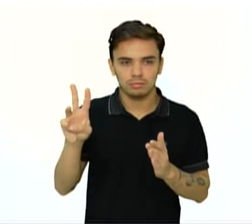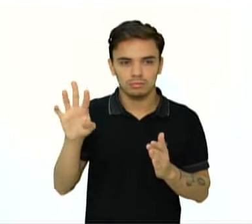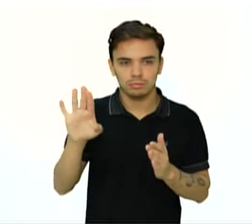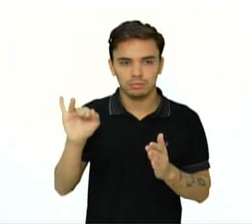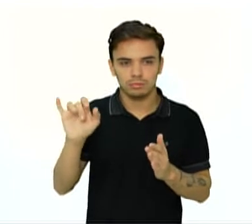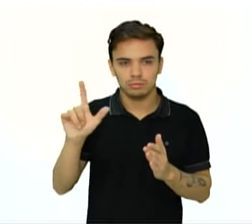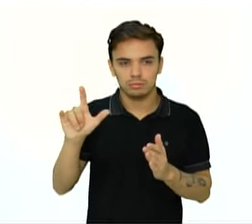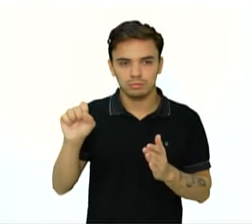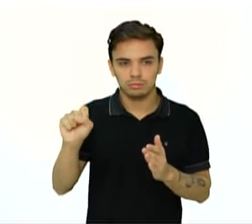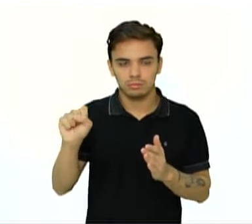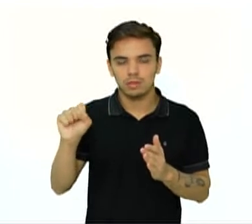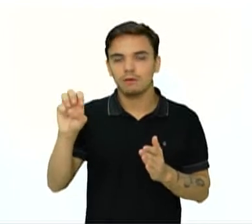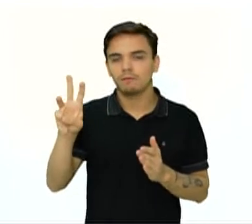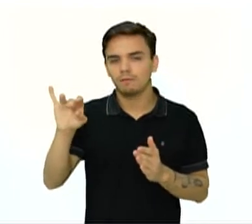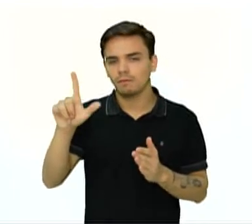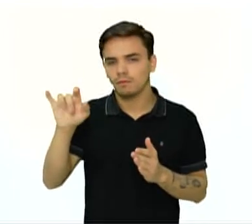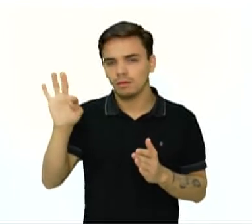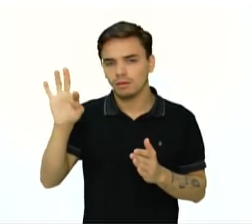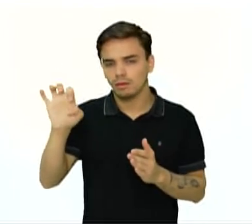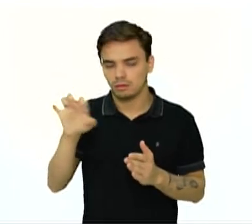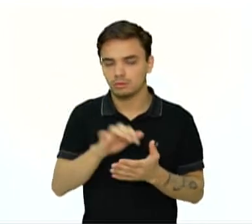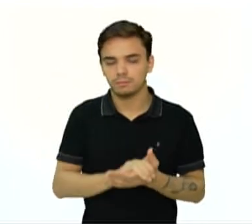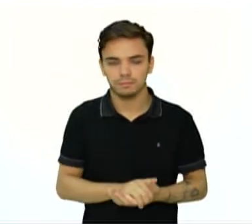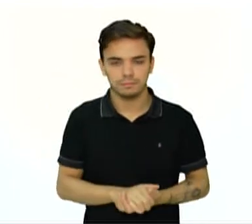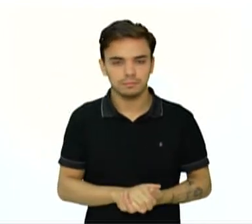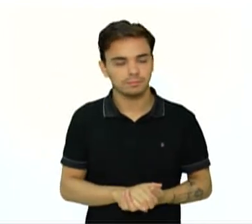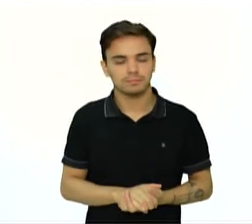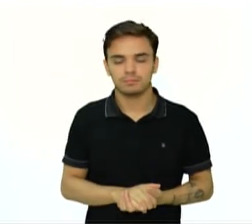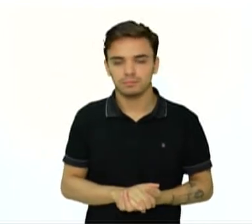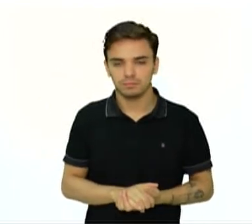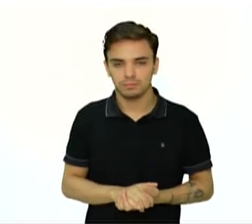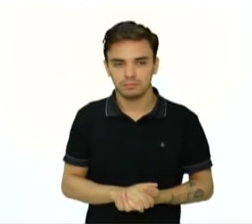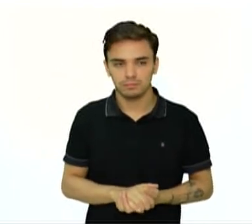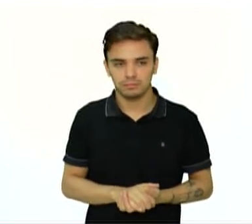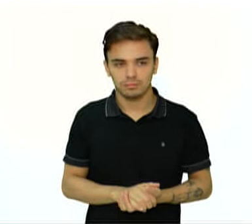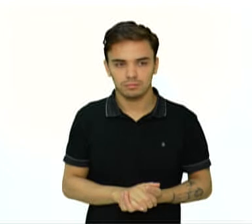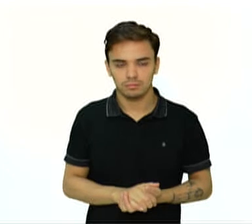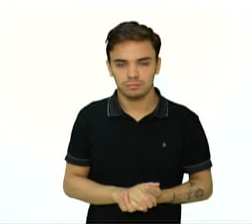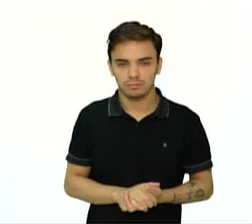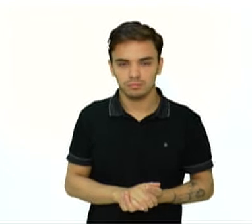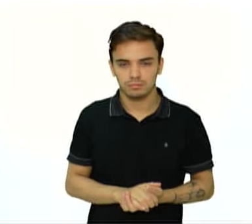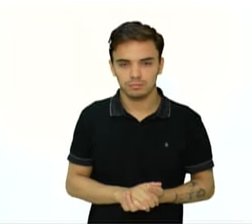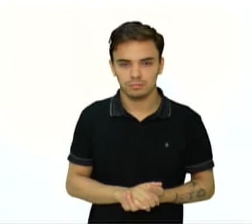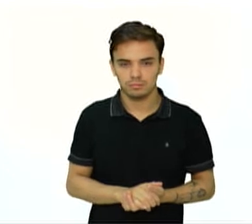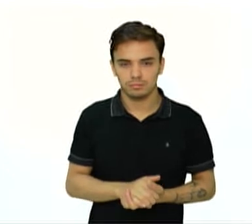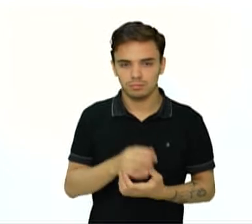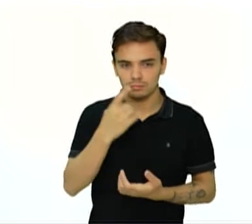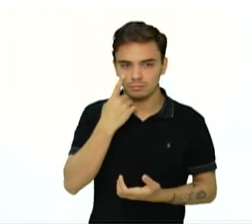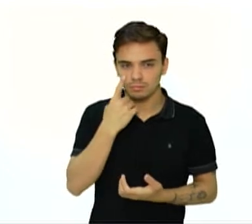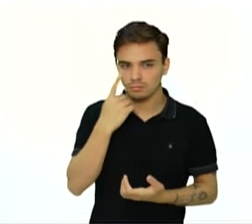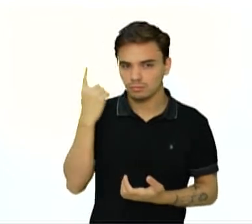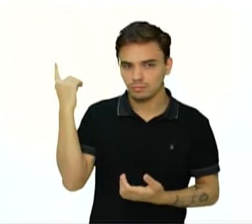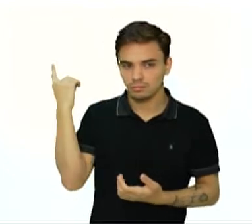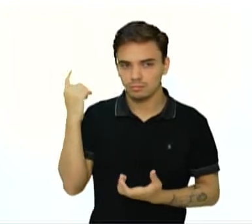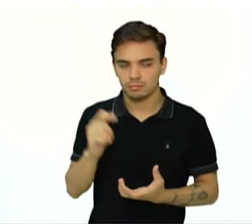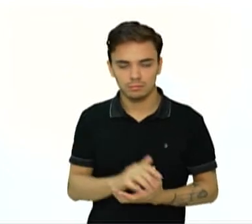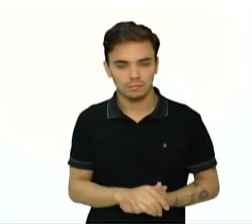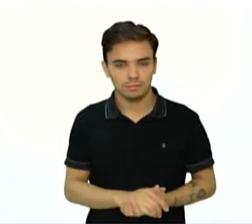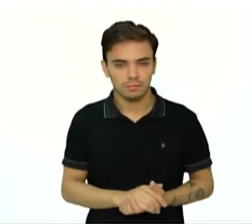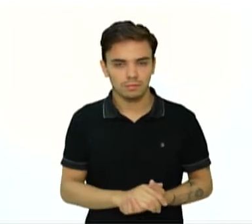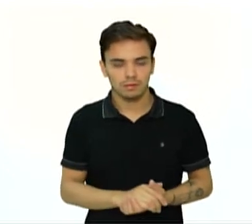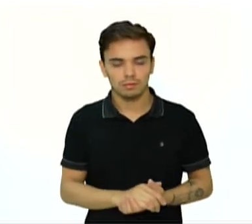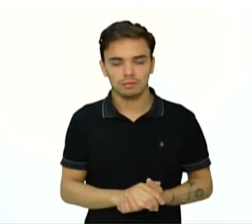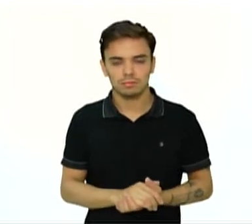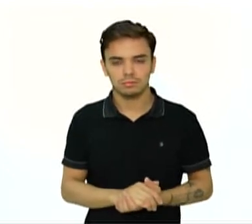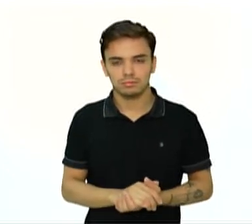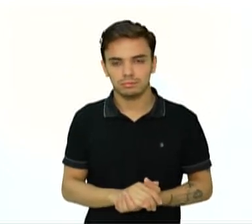O nome do livro é este, beleza? Letter C. Charlotte Bronte, who lived in